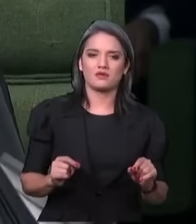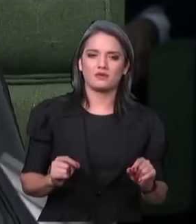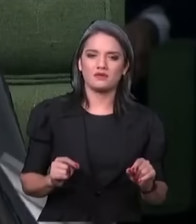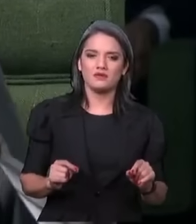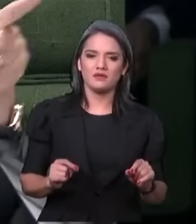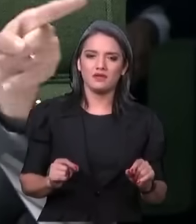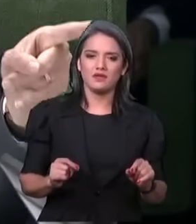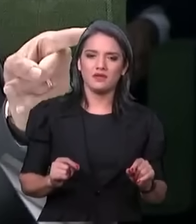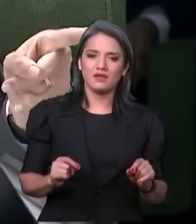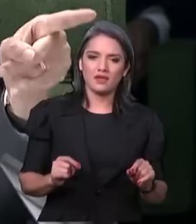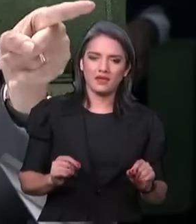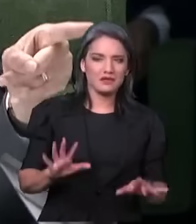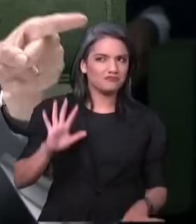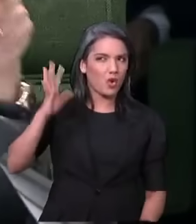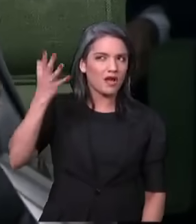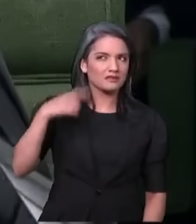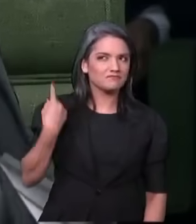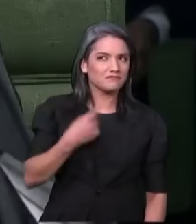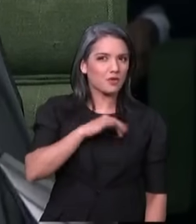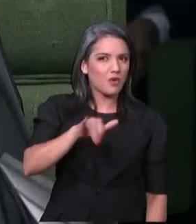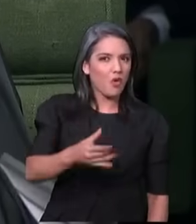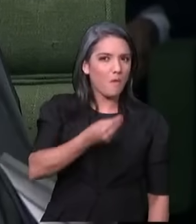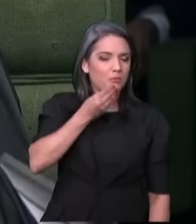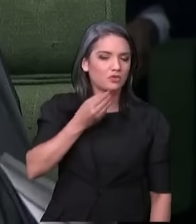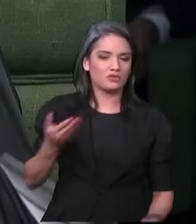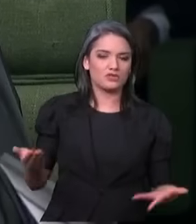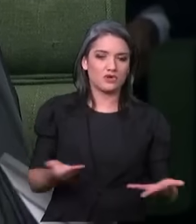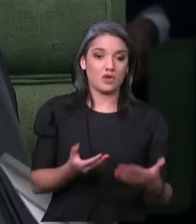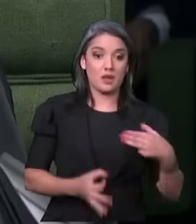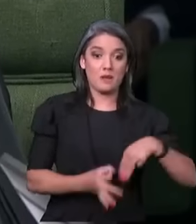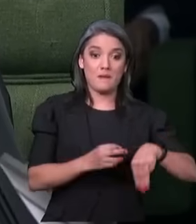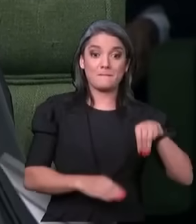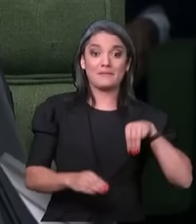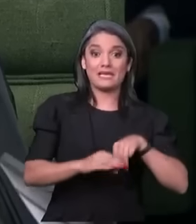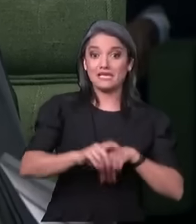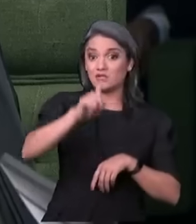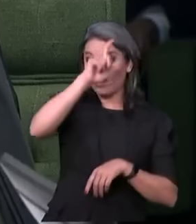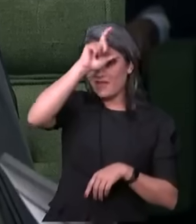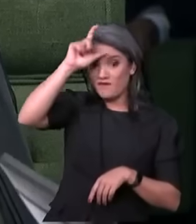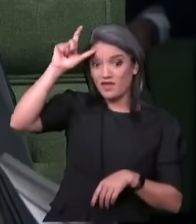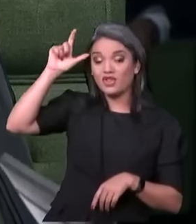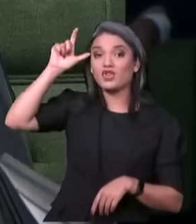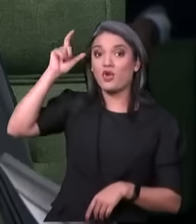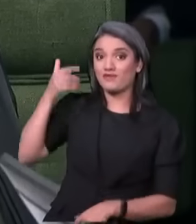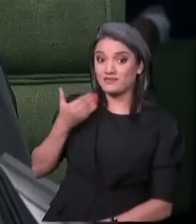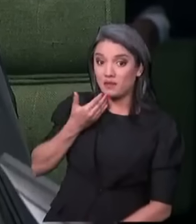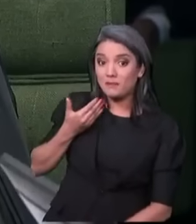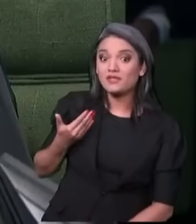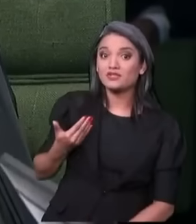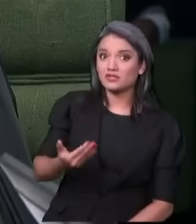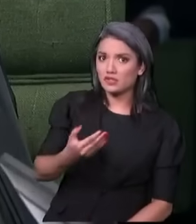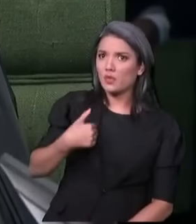enorme ministro Lewandowski tinha pedido eu me lembro de sua irritação aqui na